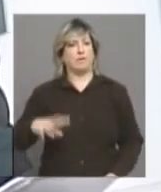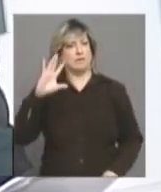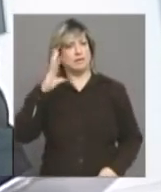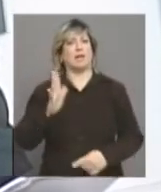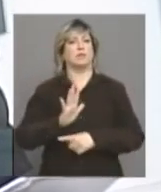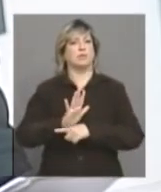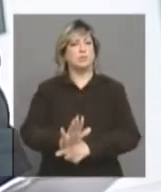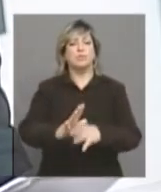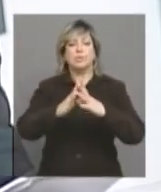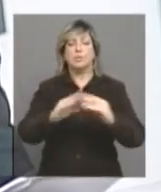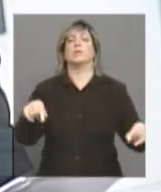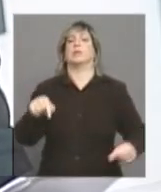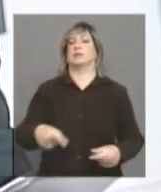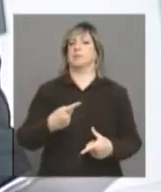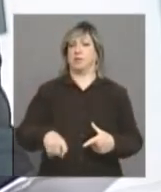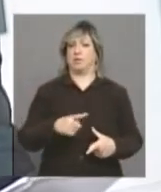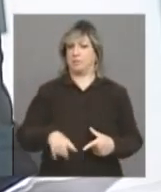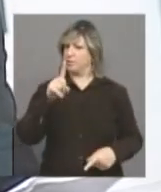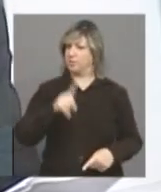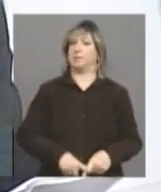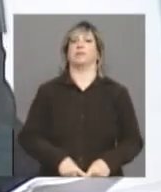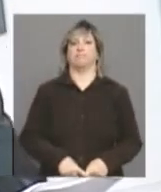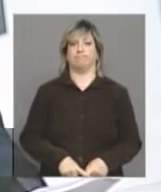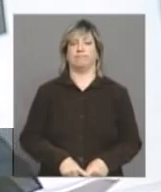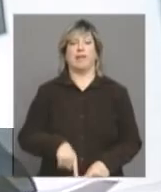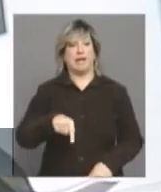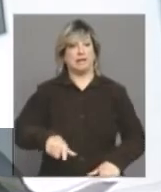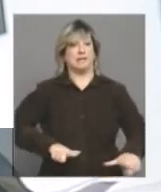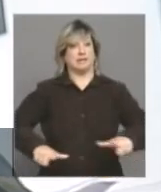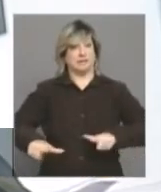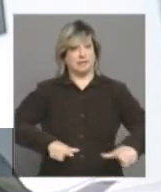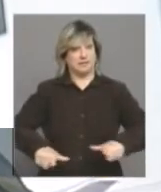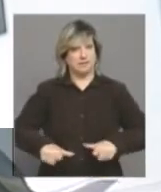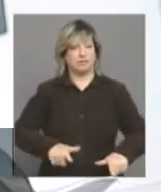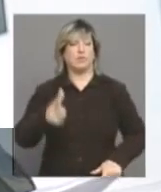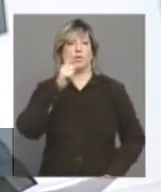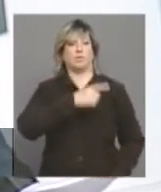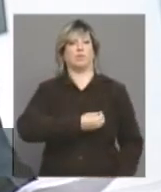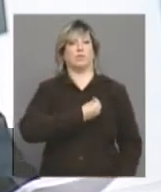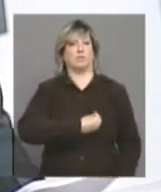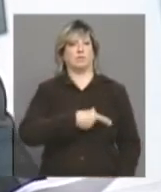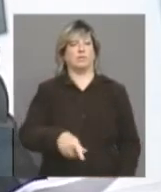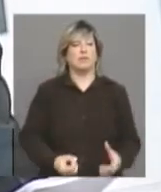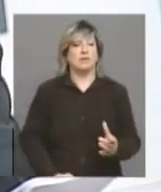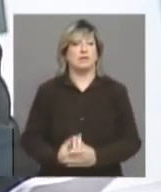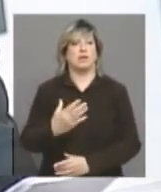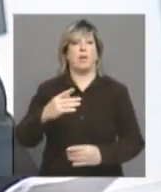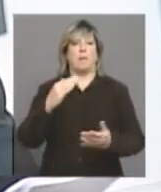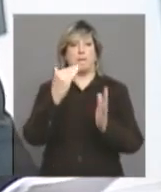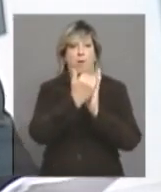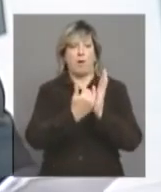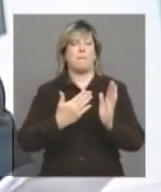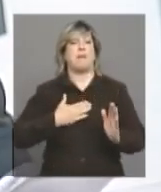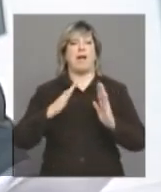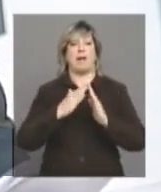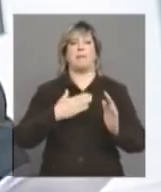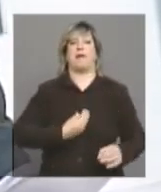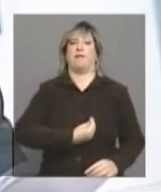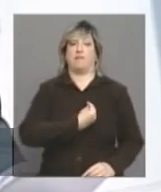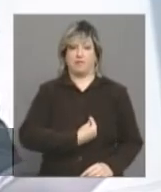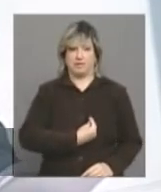sentido de uma solução definitiva. Esta ação aconteceu com o lançamento do programa Minha Casa Minha Vida,